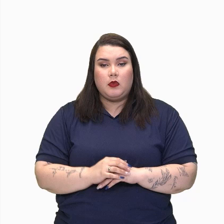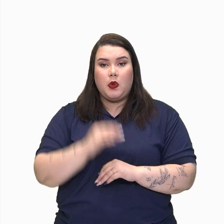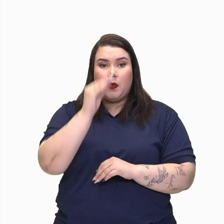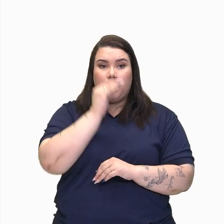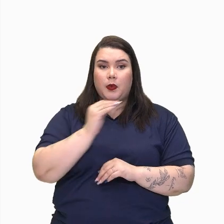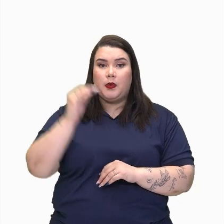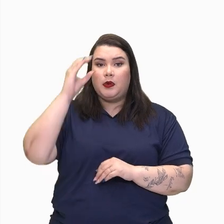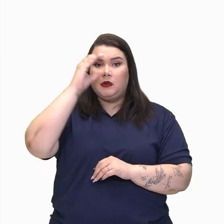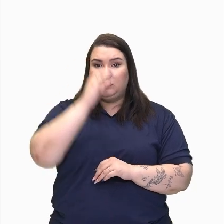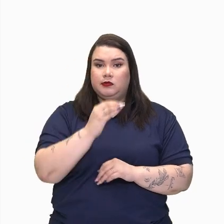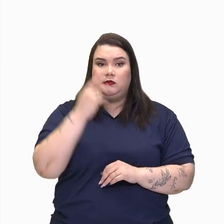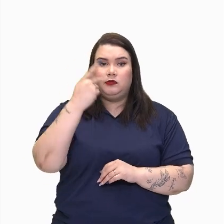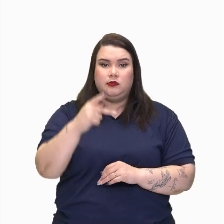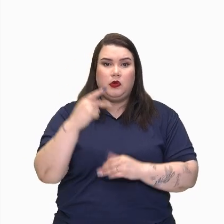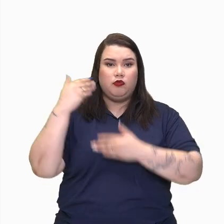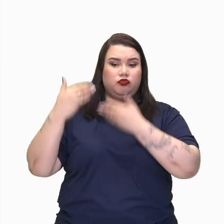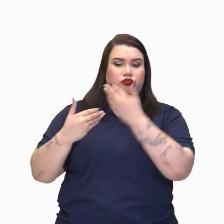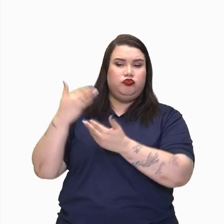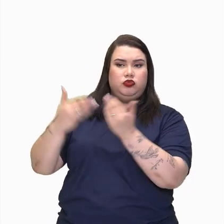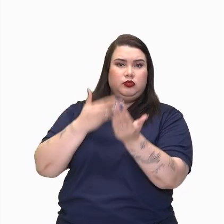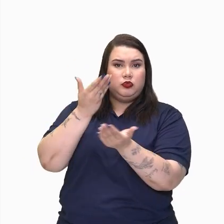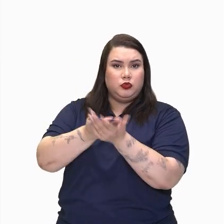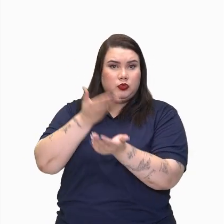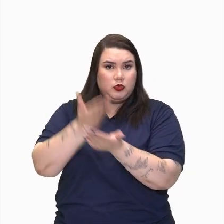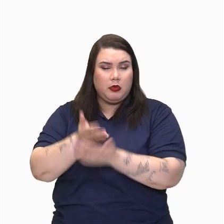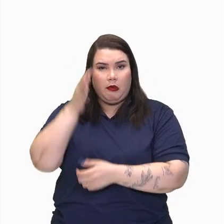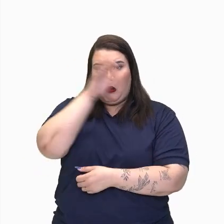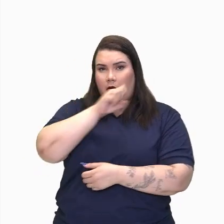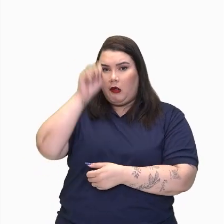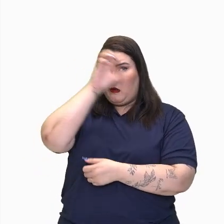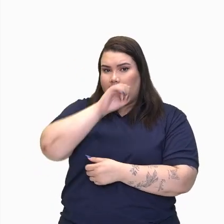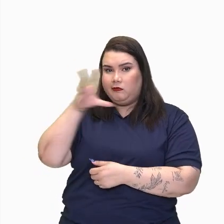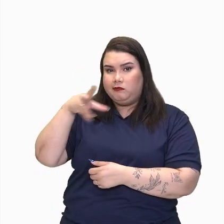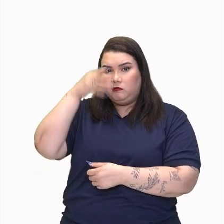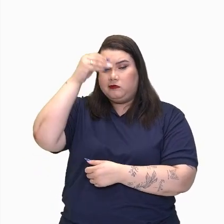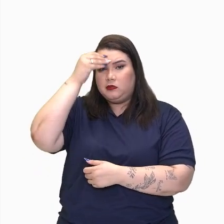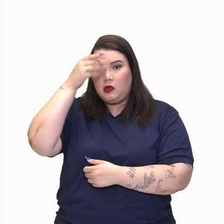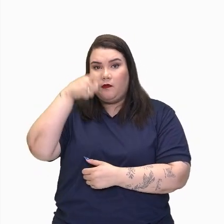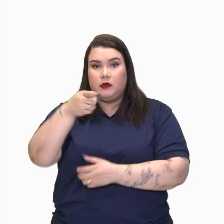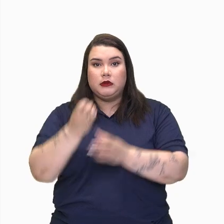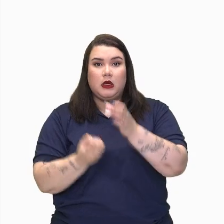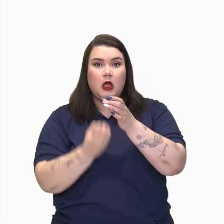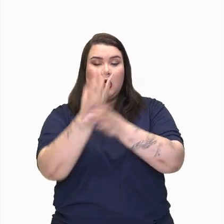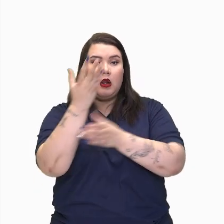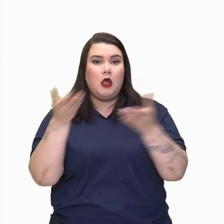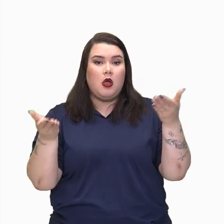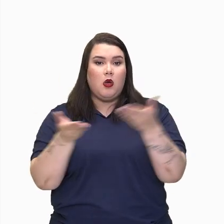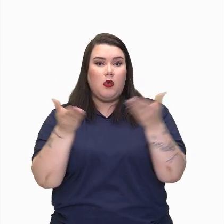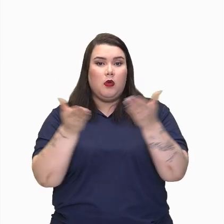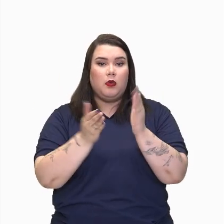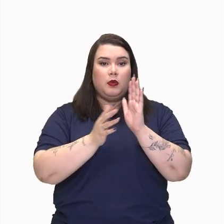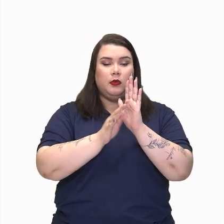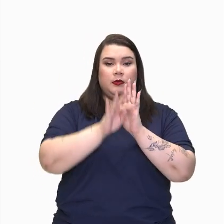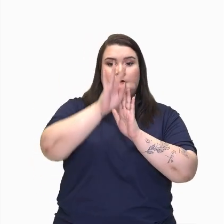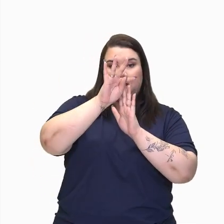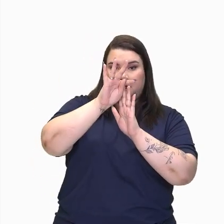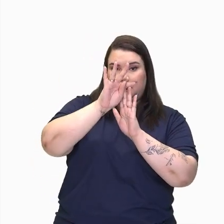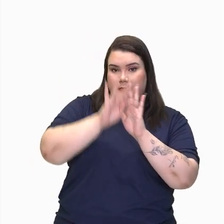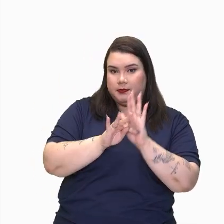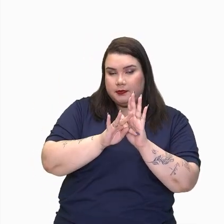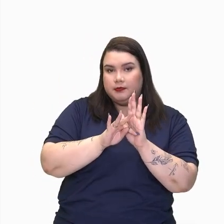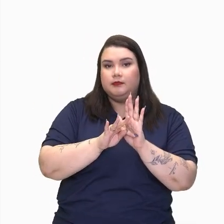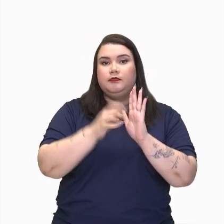com base nos conhecimentos construídos ao longo de sua formação, redija um texto. Olha o que está